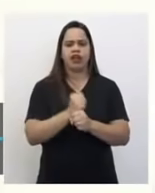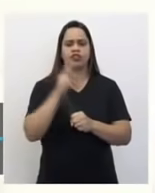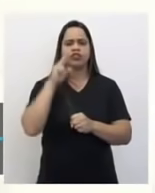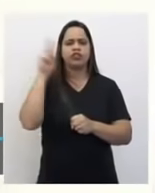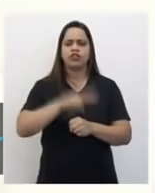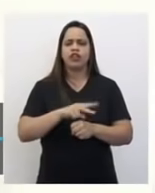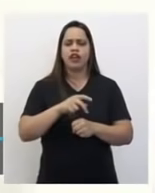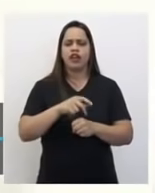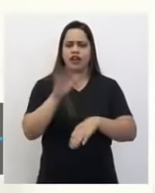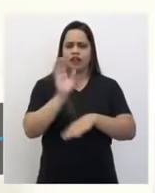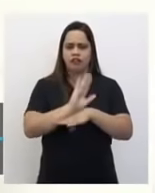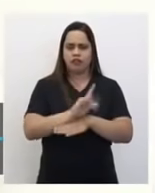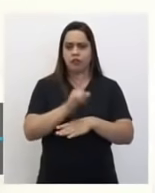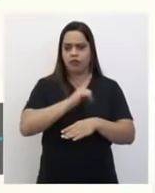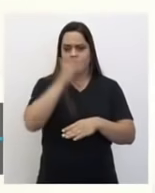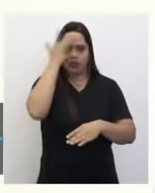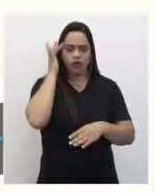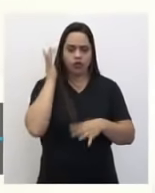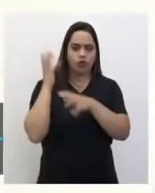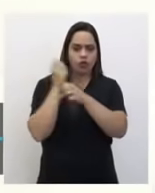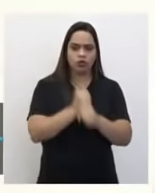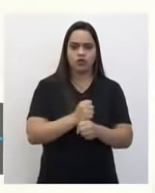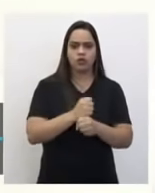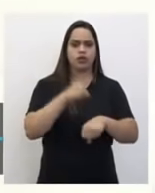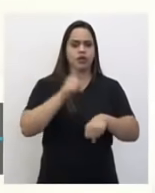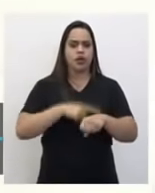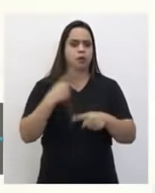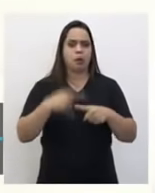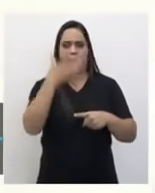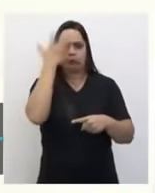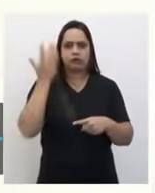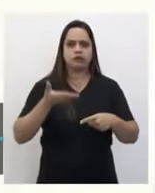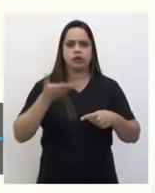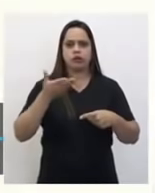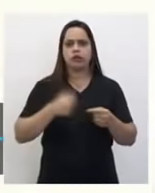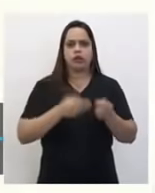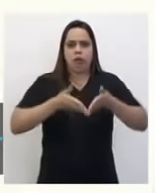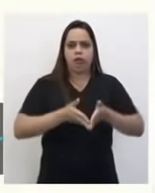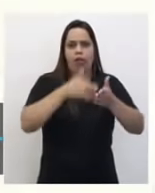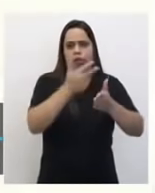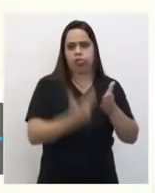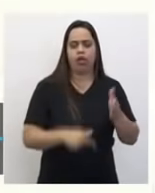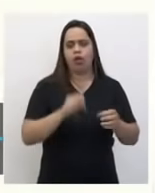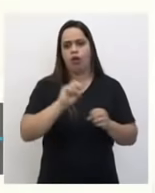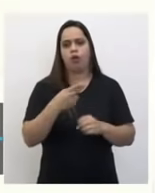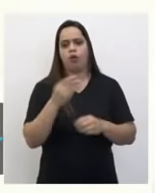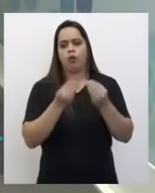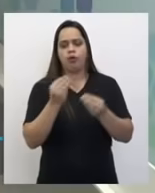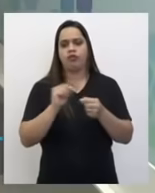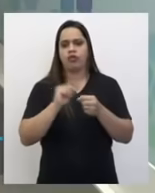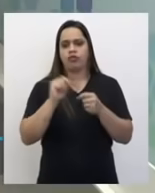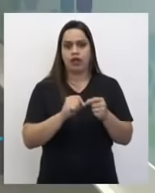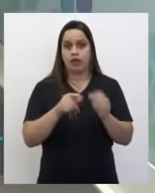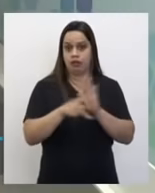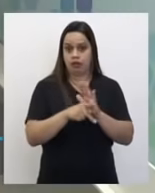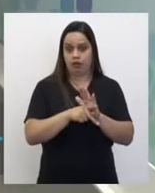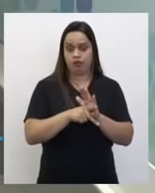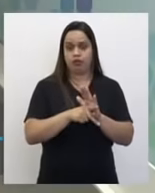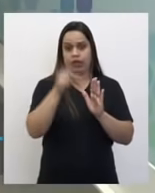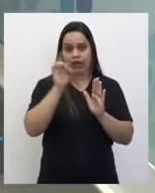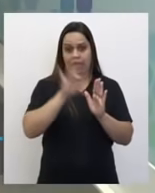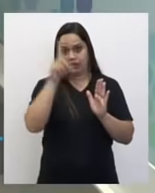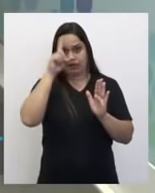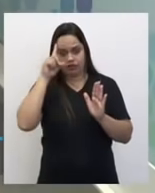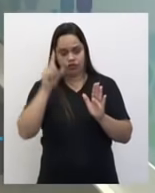exemplo, que tem a galera contando tempo, porque é um náufrago ou coisa do tipo, como funciona? É os risquinhos, né? Ele vai colocando, vai